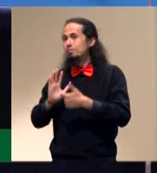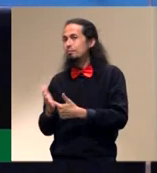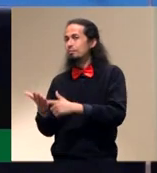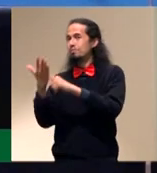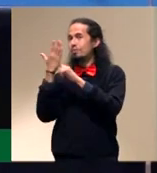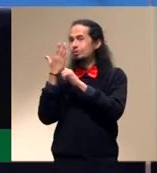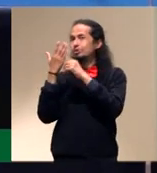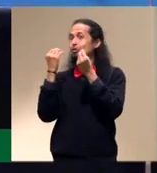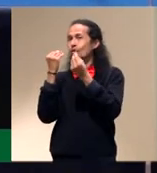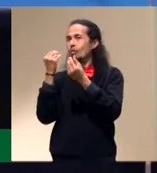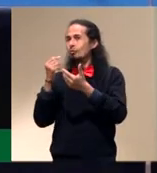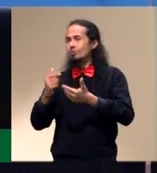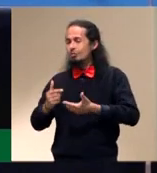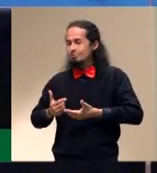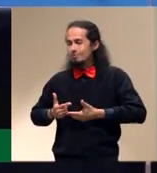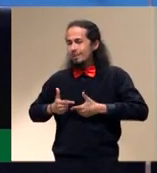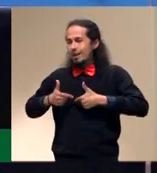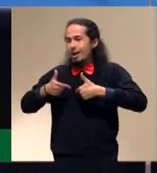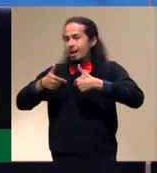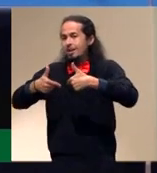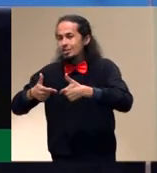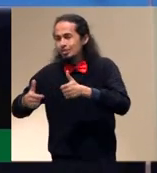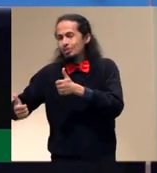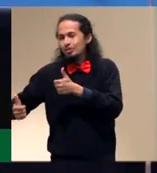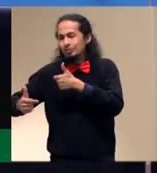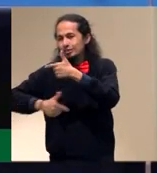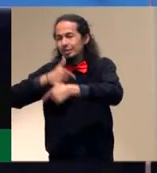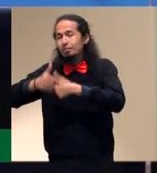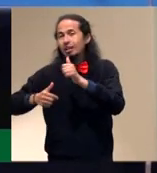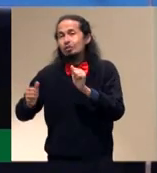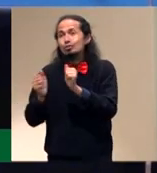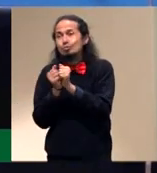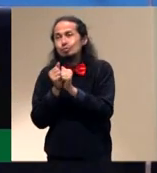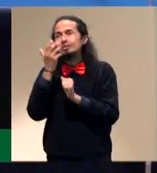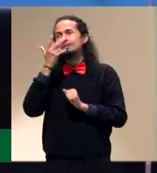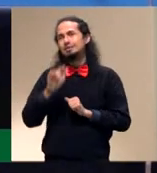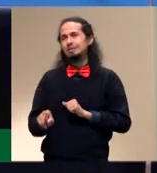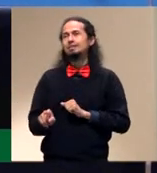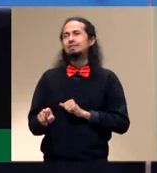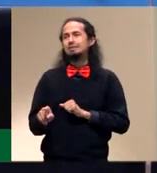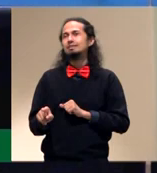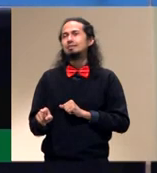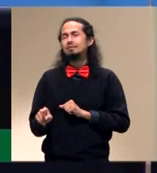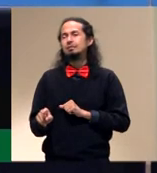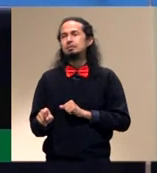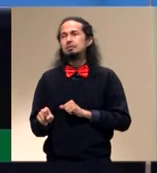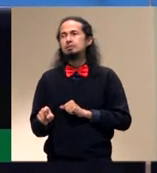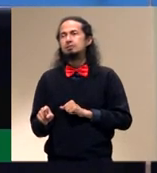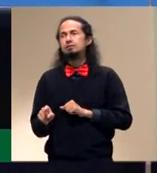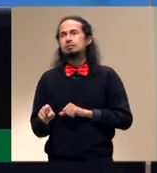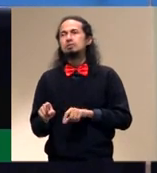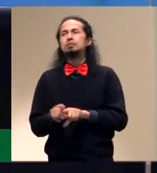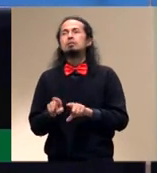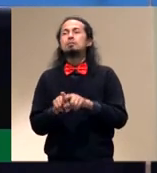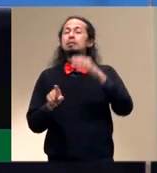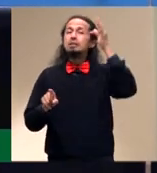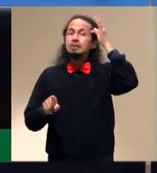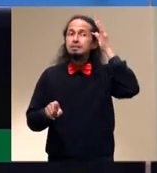as crianças, do como estabelecer as relações com as crianças. E as